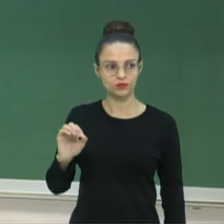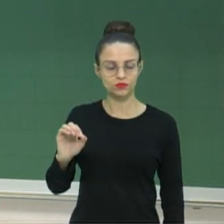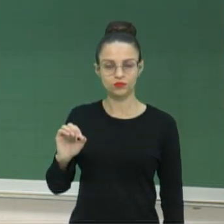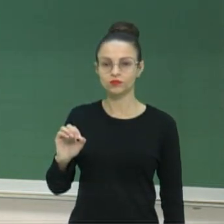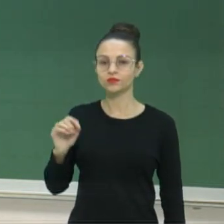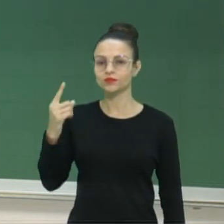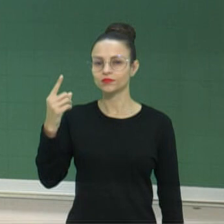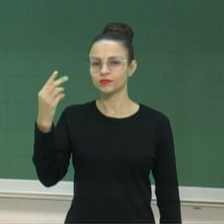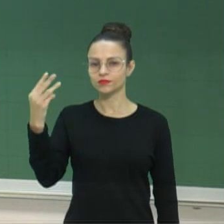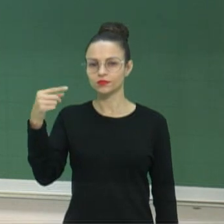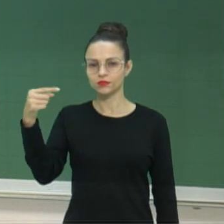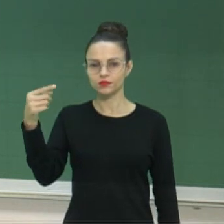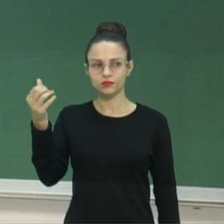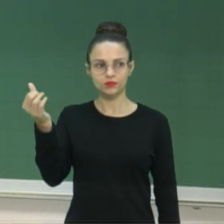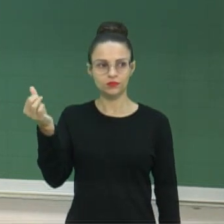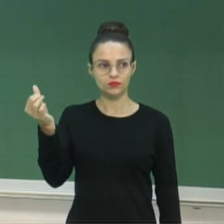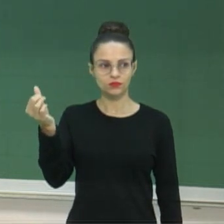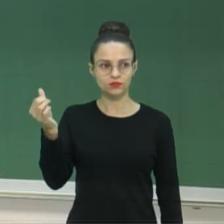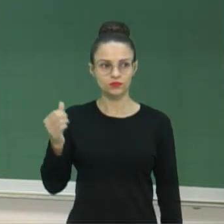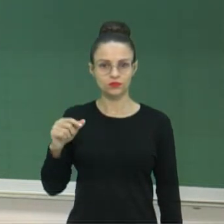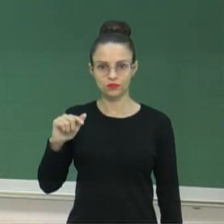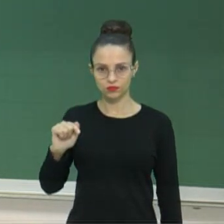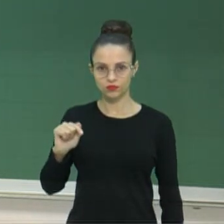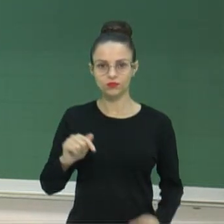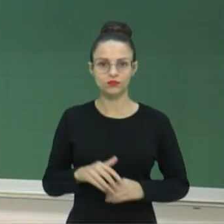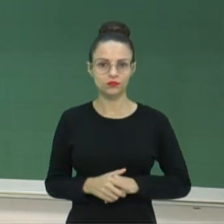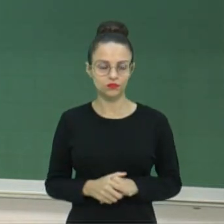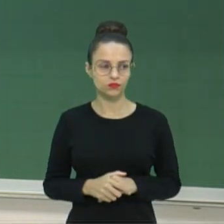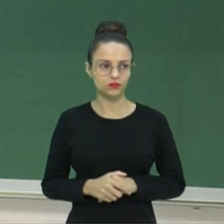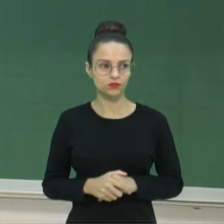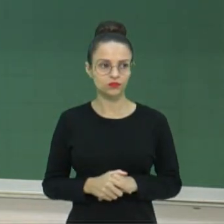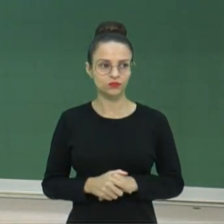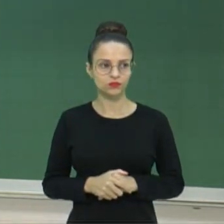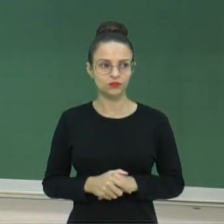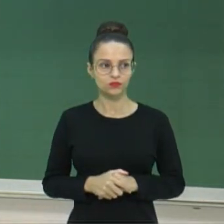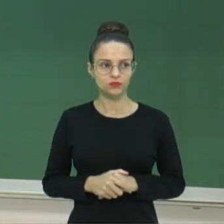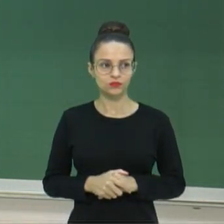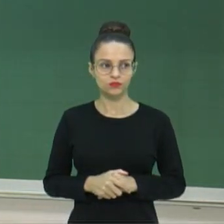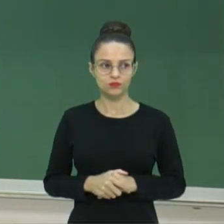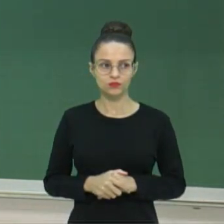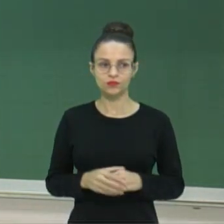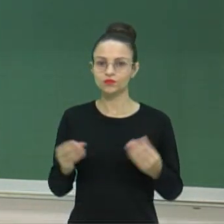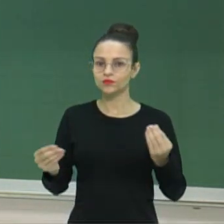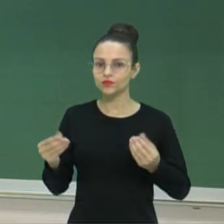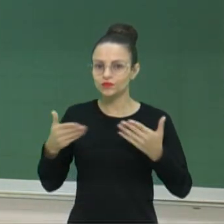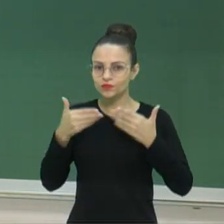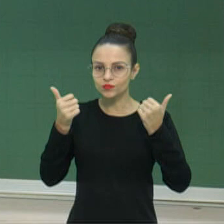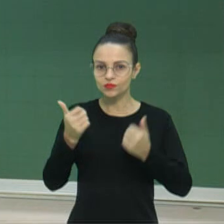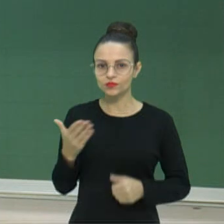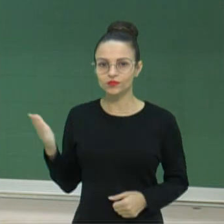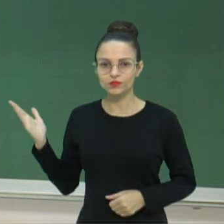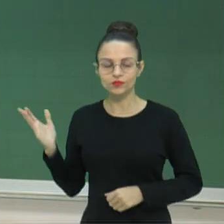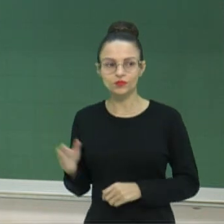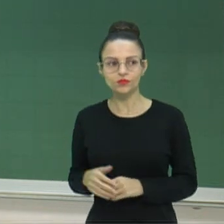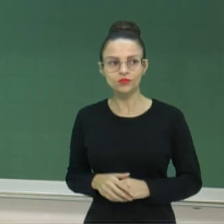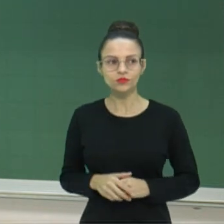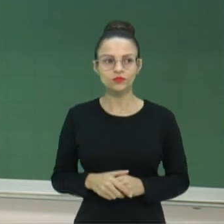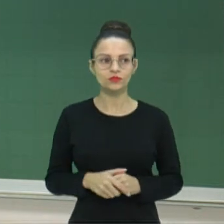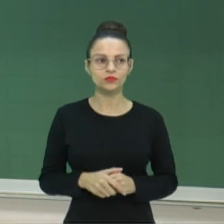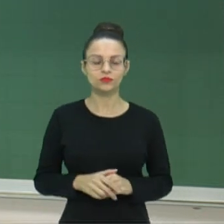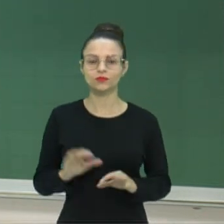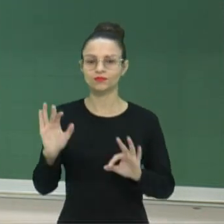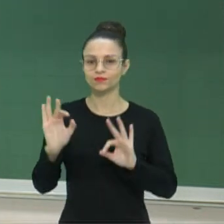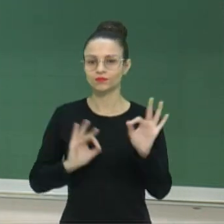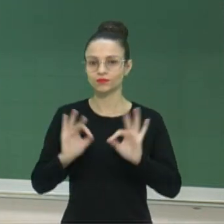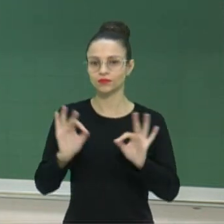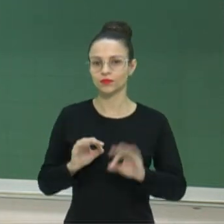13 menos 6, isso fica 7. Uma forma da gente melhorar um pouquinho esse exercício aqui é você dar uma